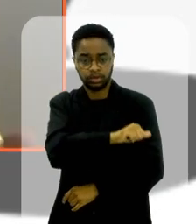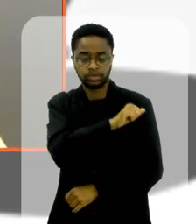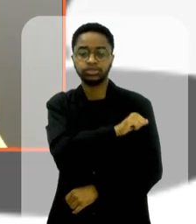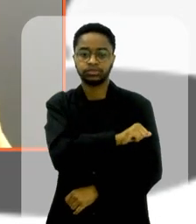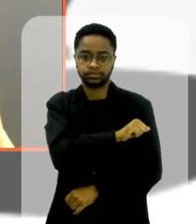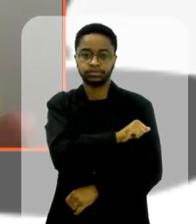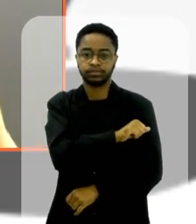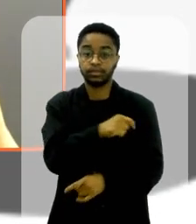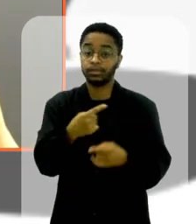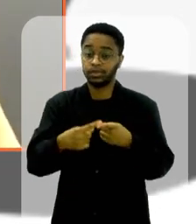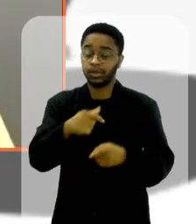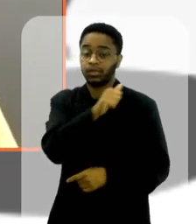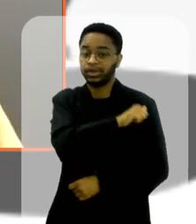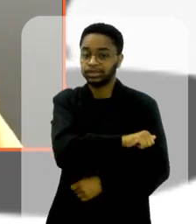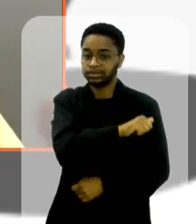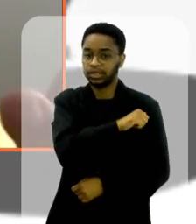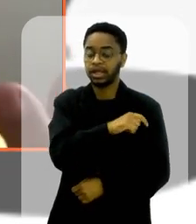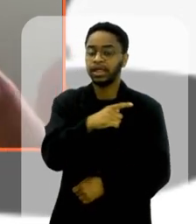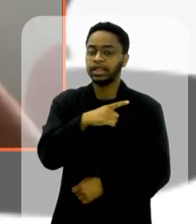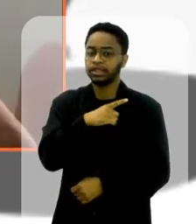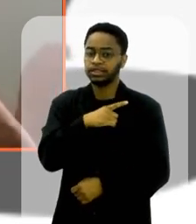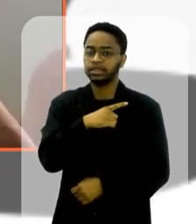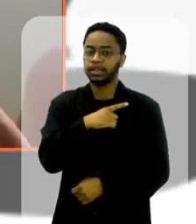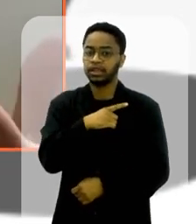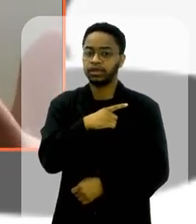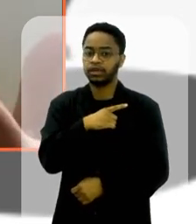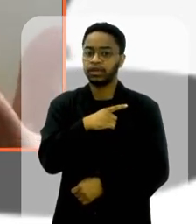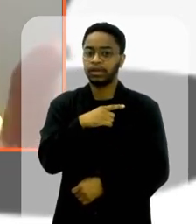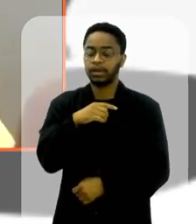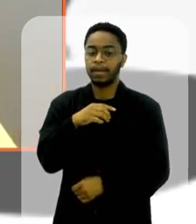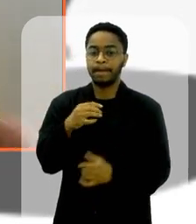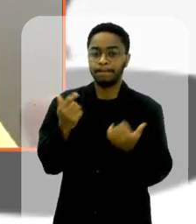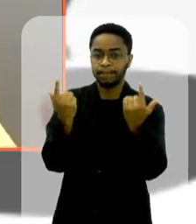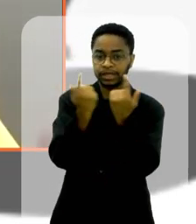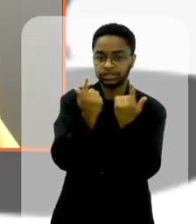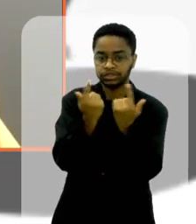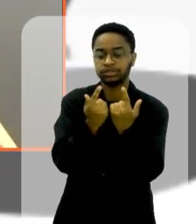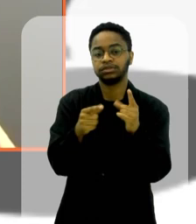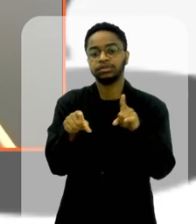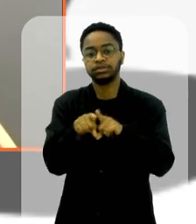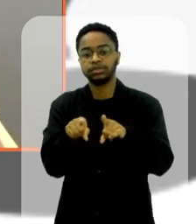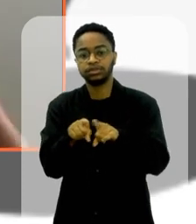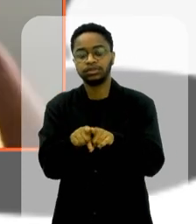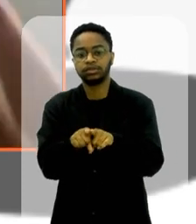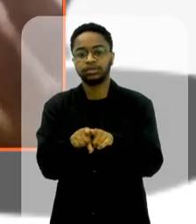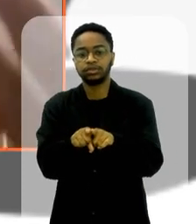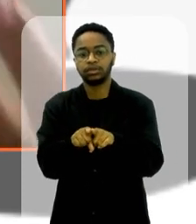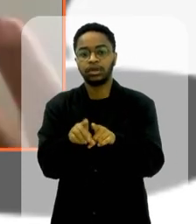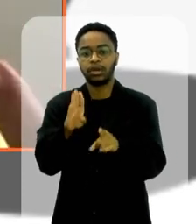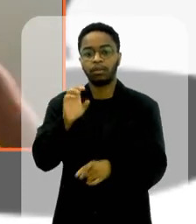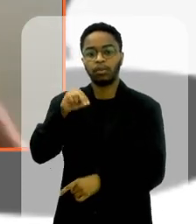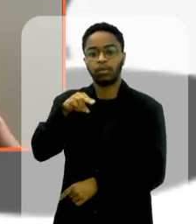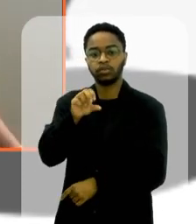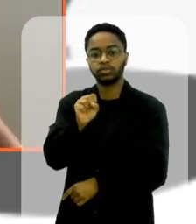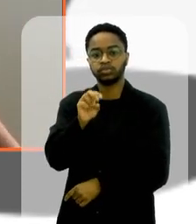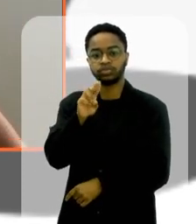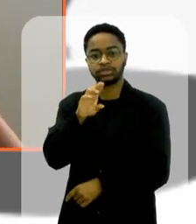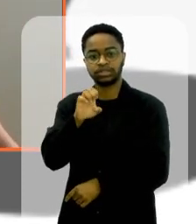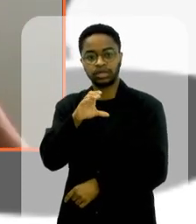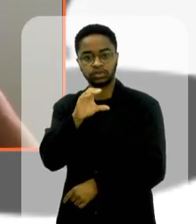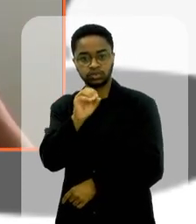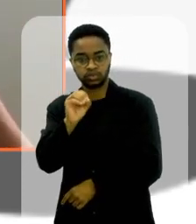Rio de Janeiro. No Rio de Janeiro, nós tivemos edições em Magé. Tivemos edições aí em Bom